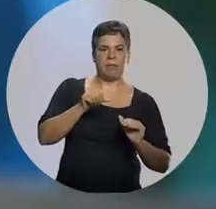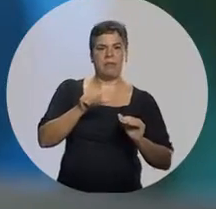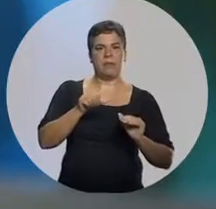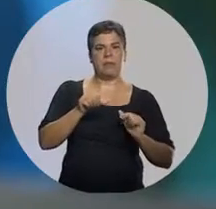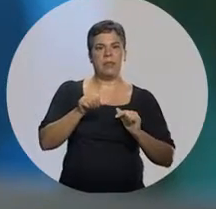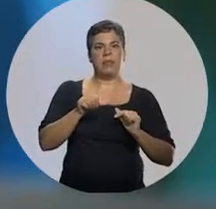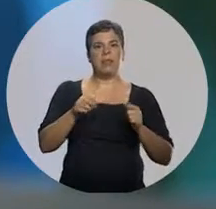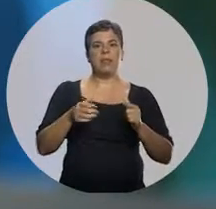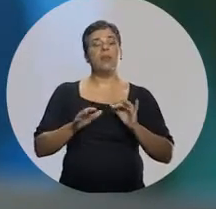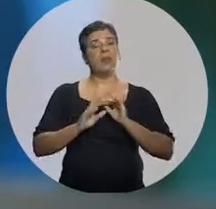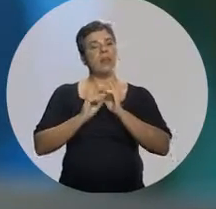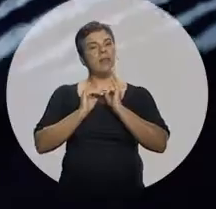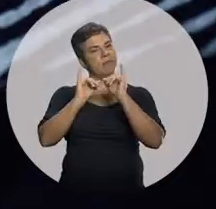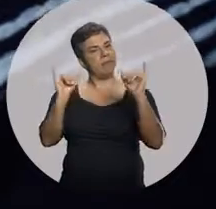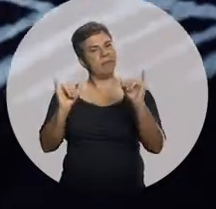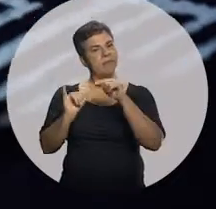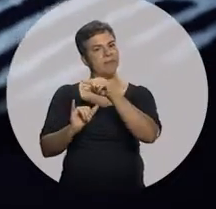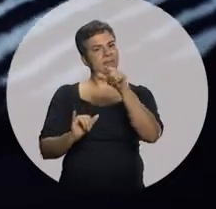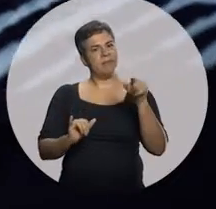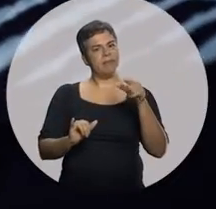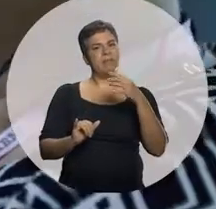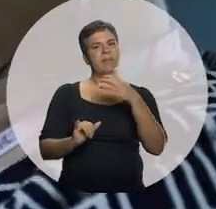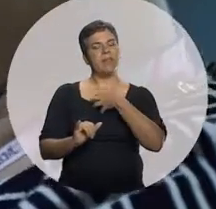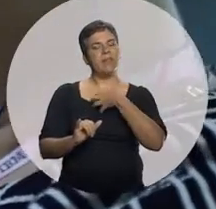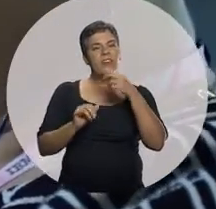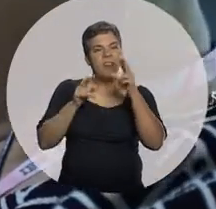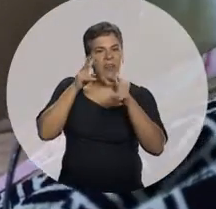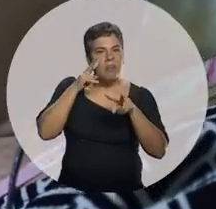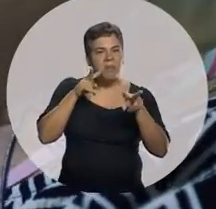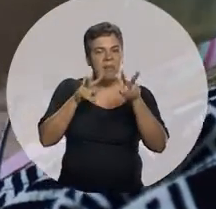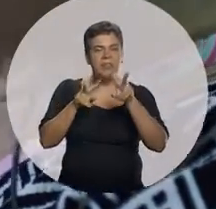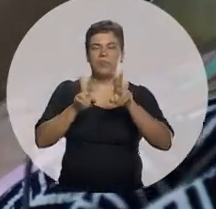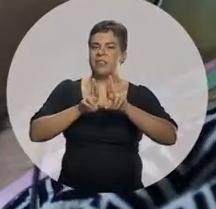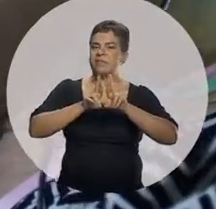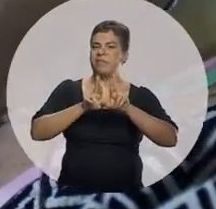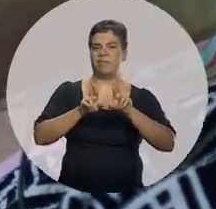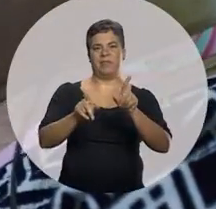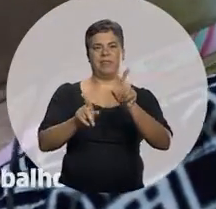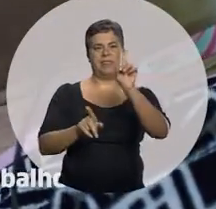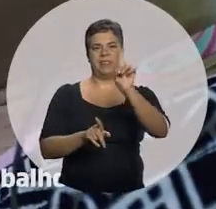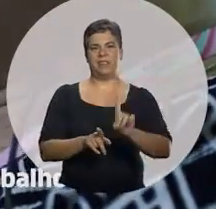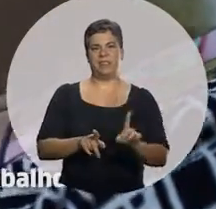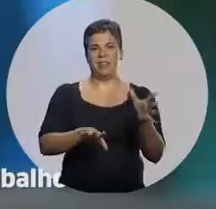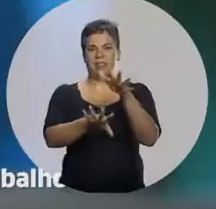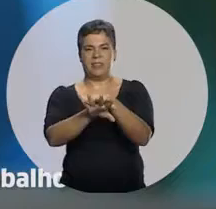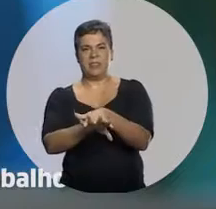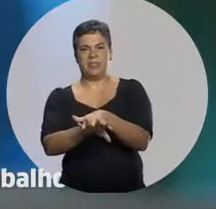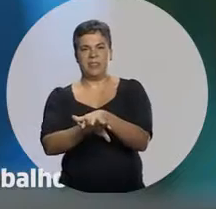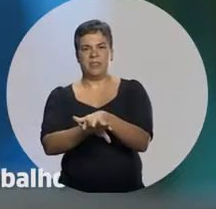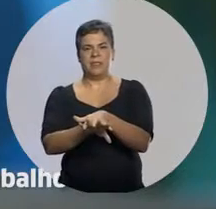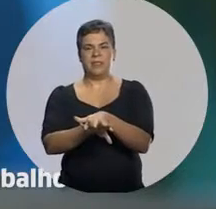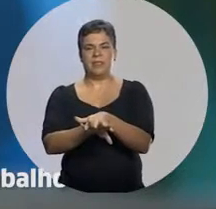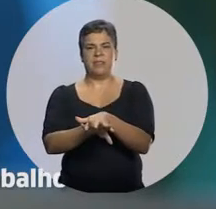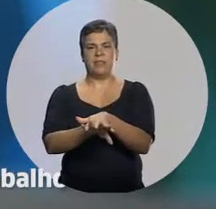quero deixar de legado uma maneira de olhar diferente para a questão da inclusão